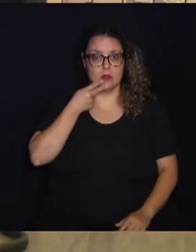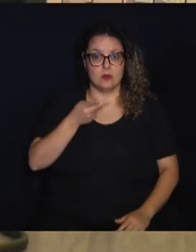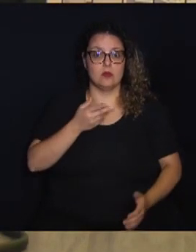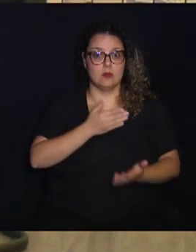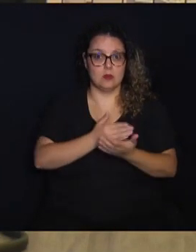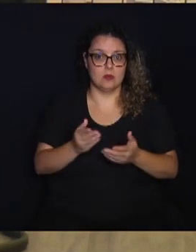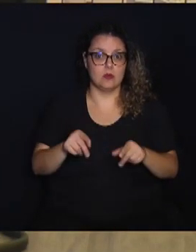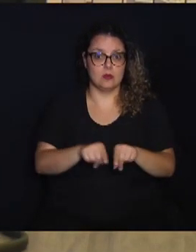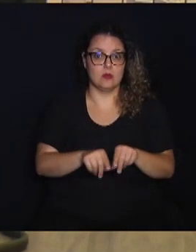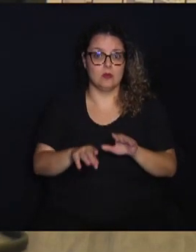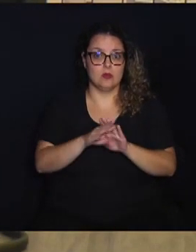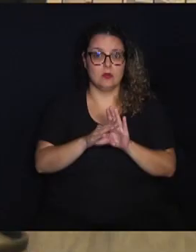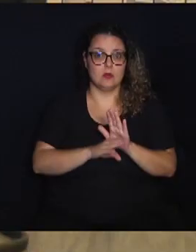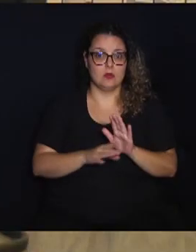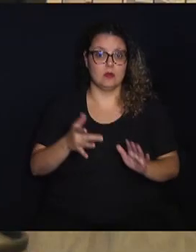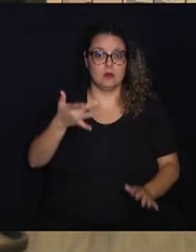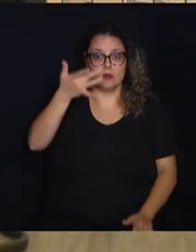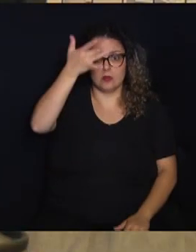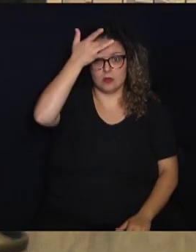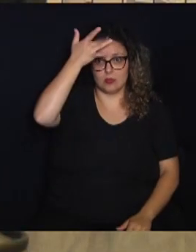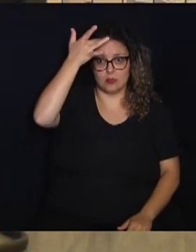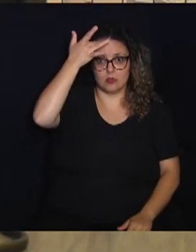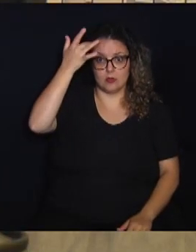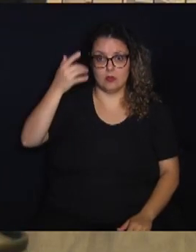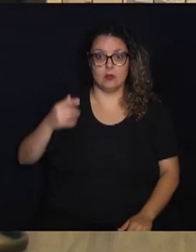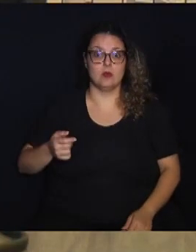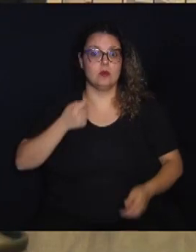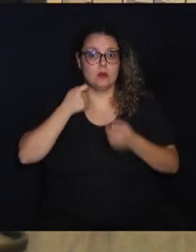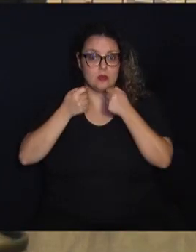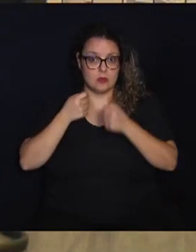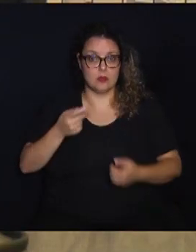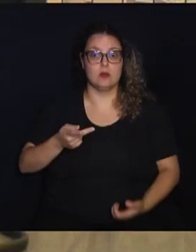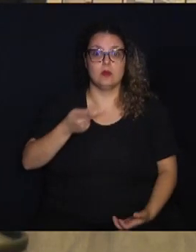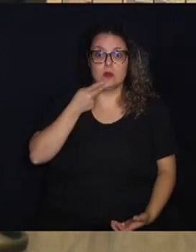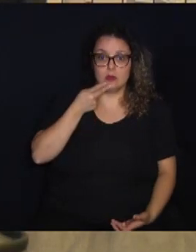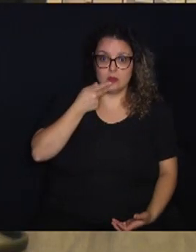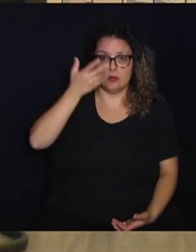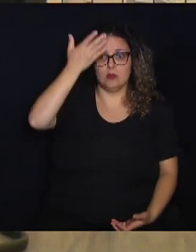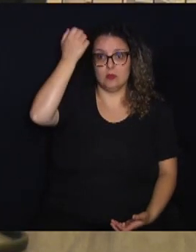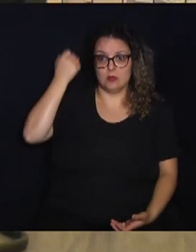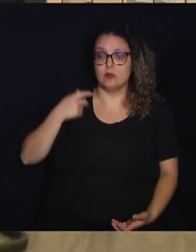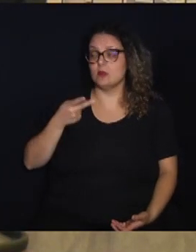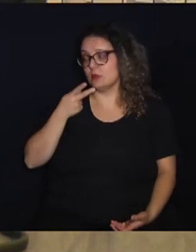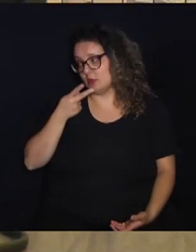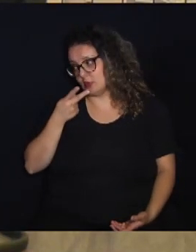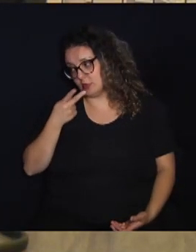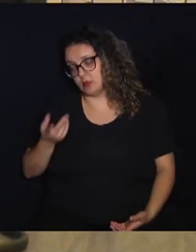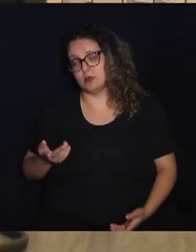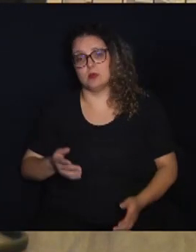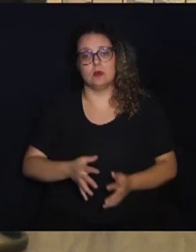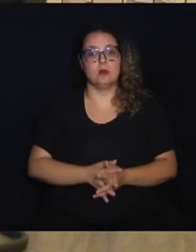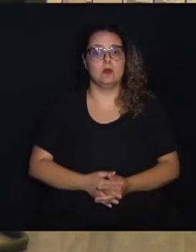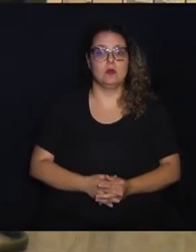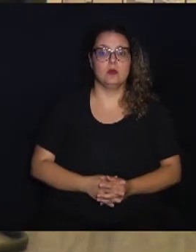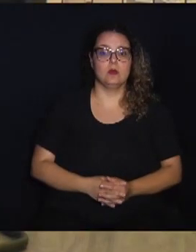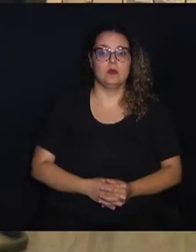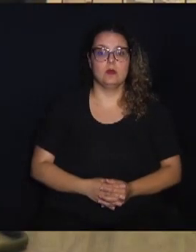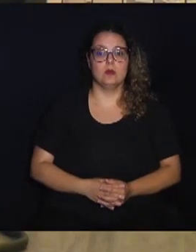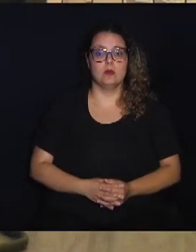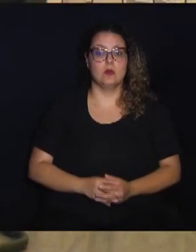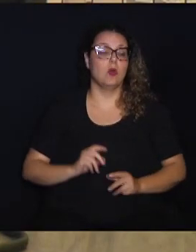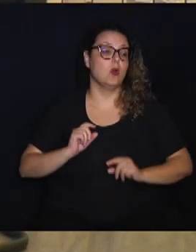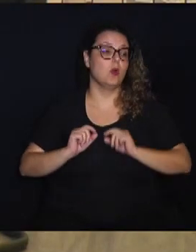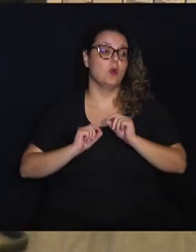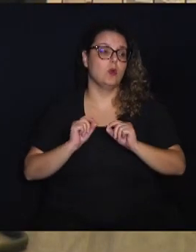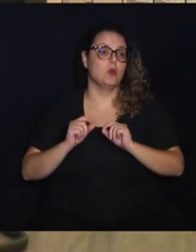comecinho do programa sobre saúde mental e um dos entrevistados da Rúbia também falou sobre isso. O que a gente pode